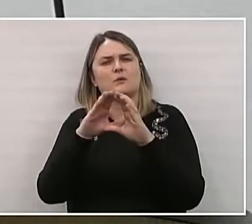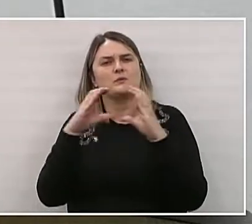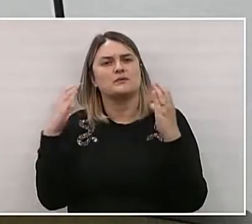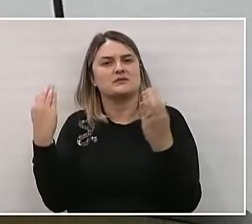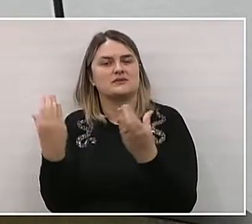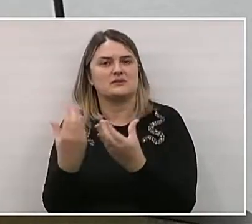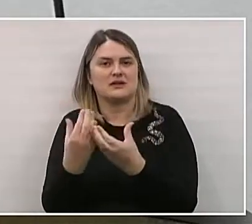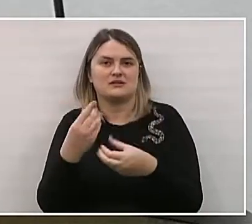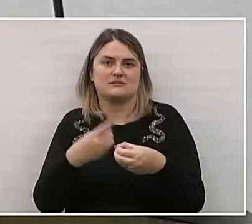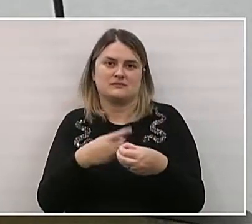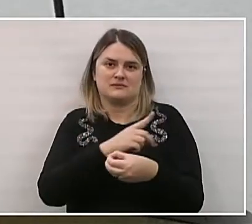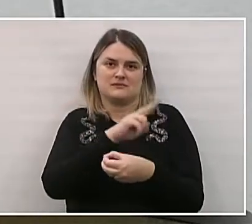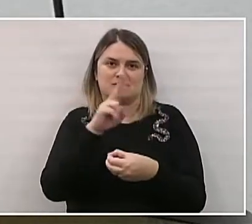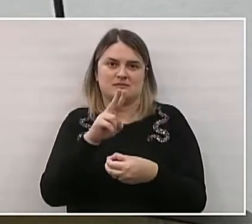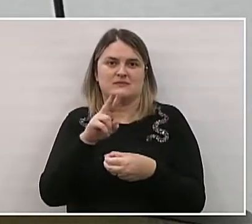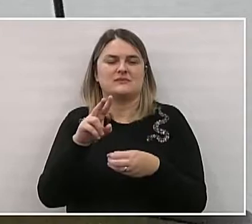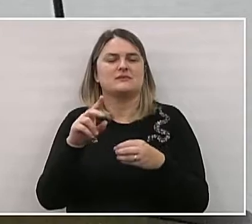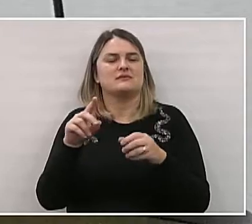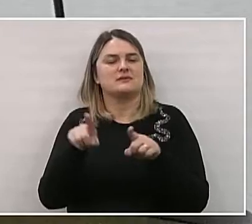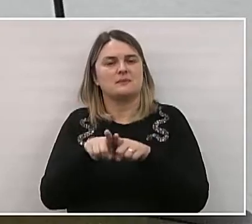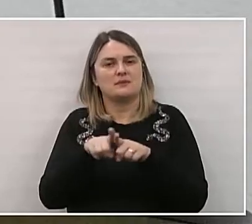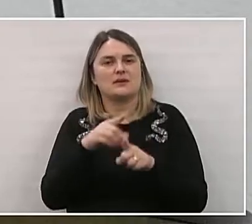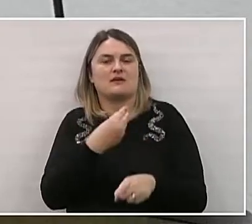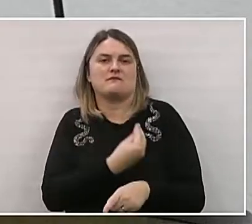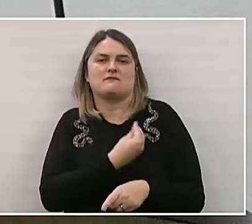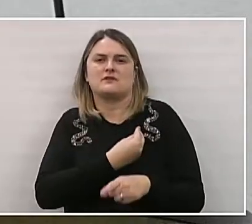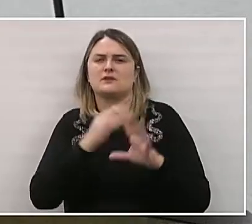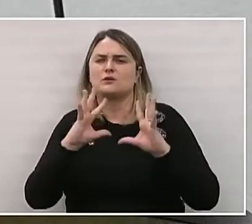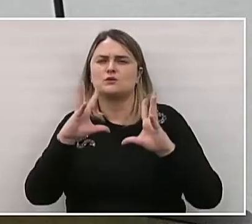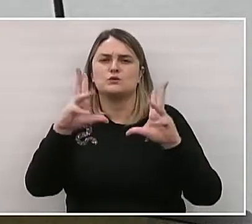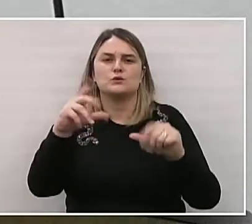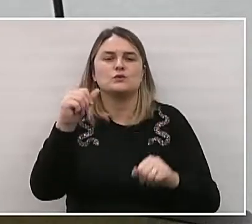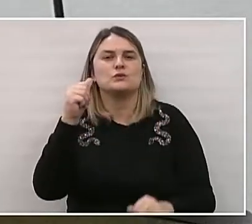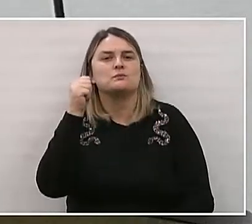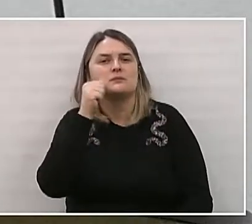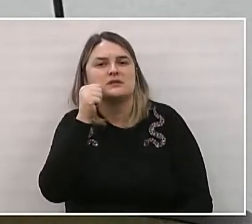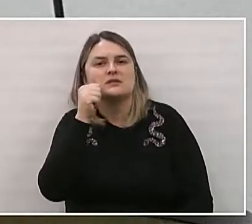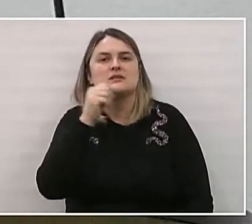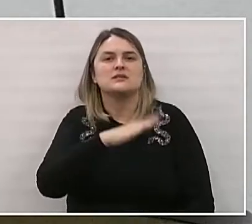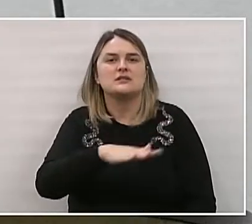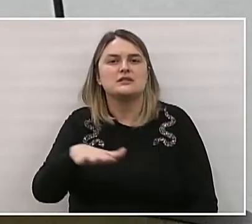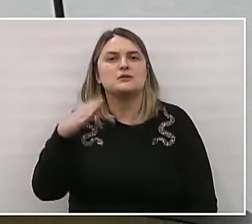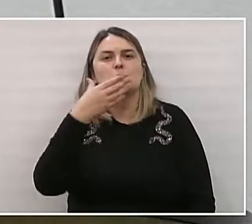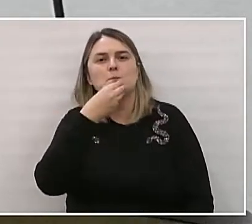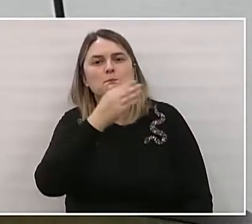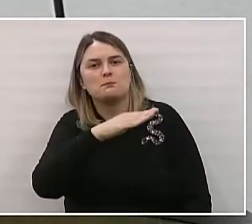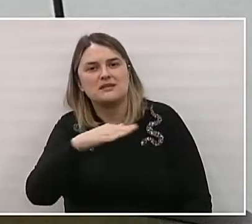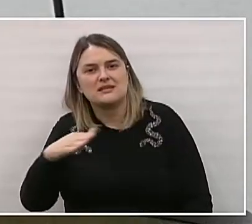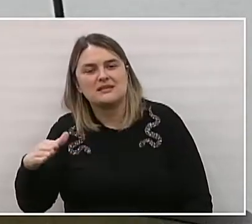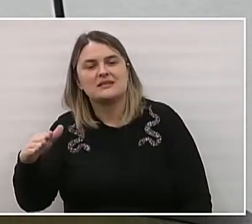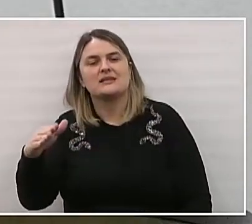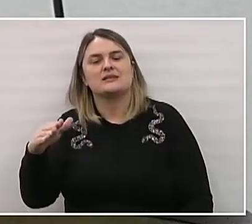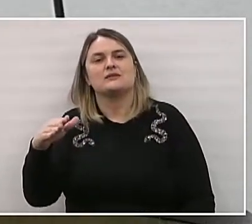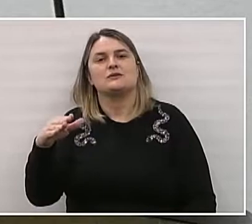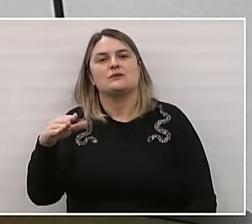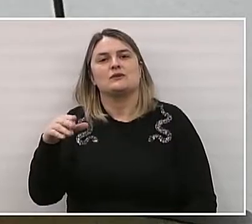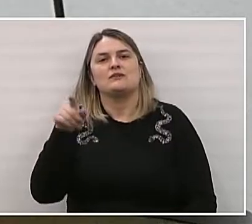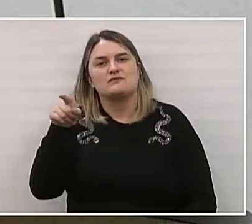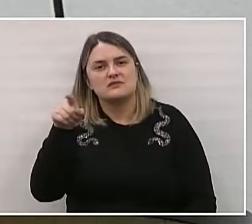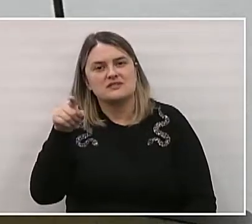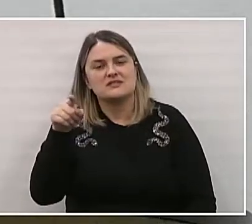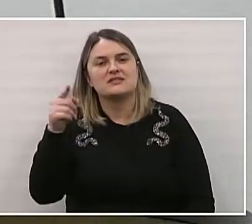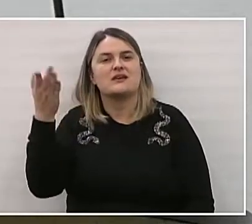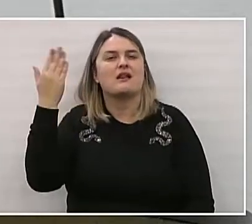Vitória, mas principalmente na vida de todos os meninos e meninas que tiveram a honra de receber a sua atenção